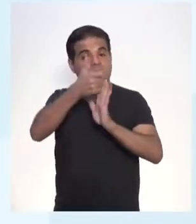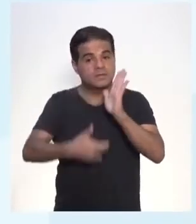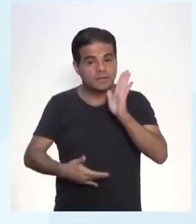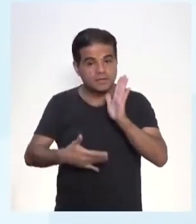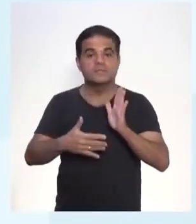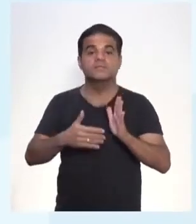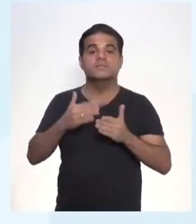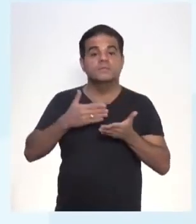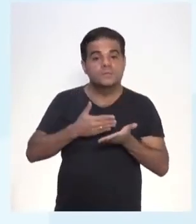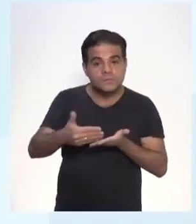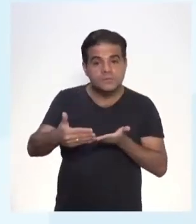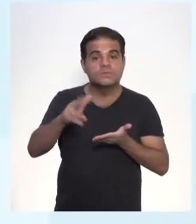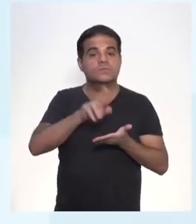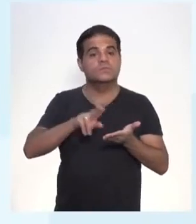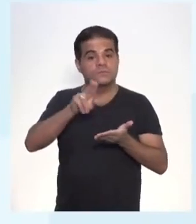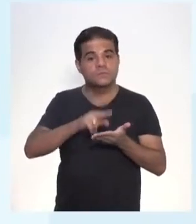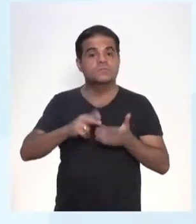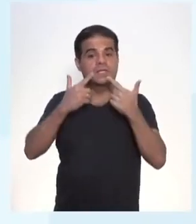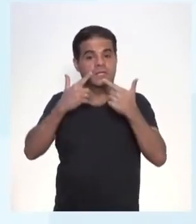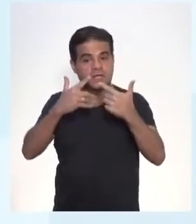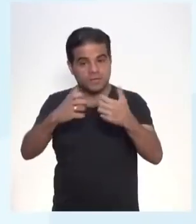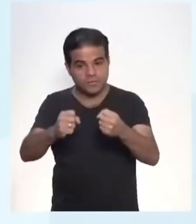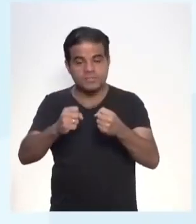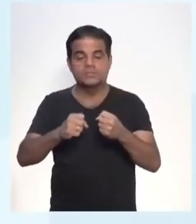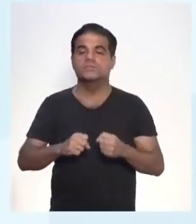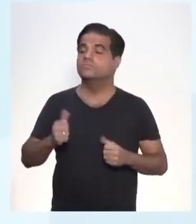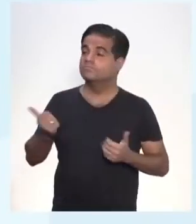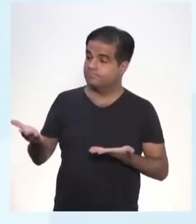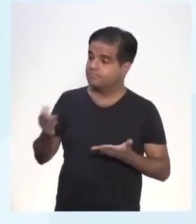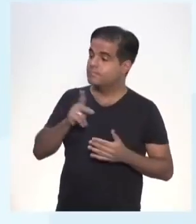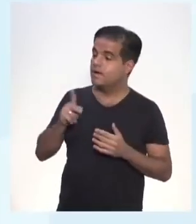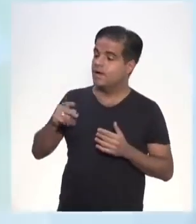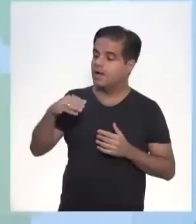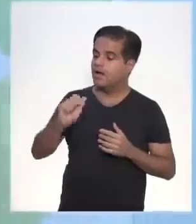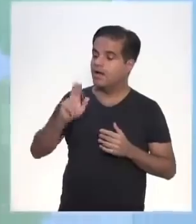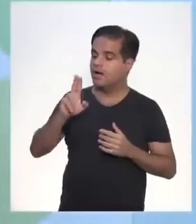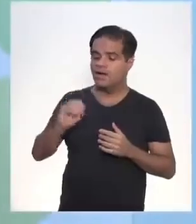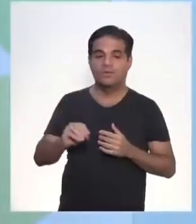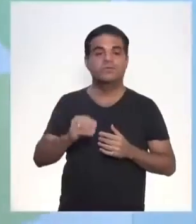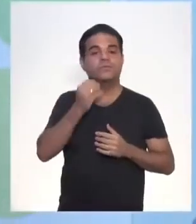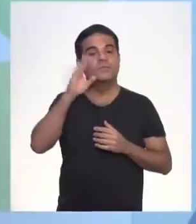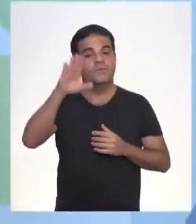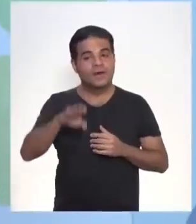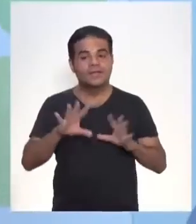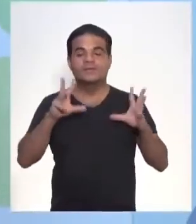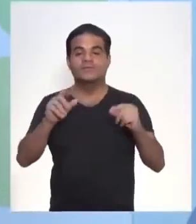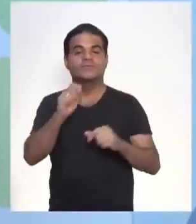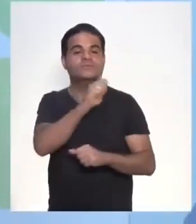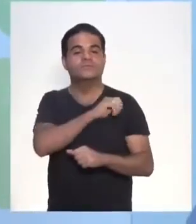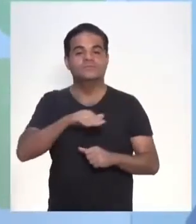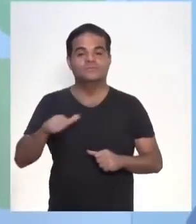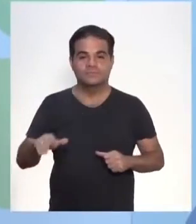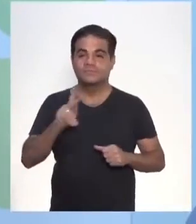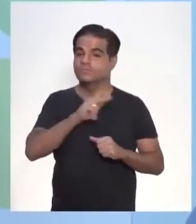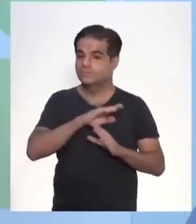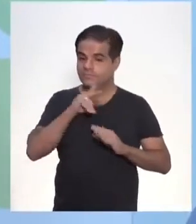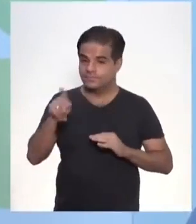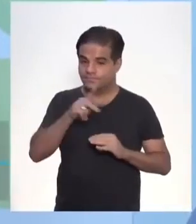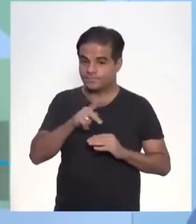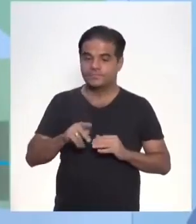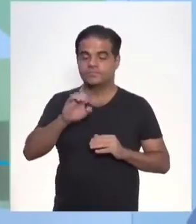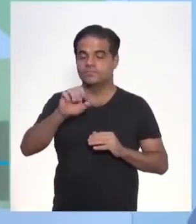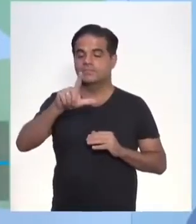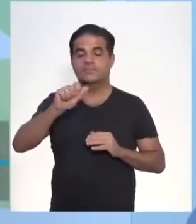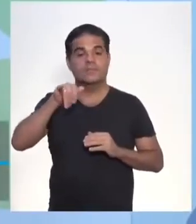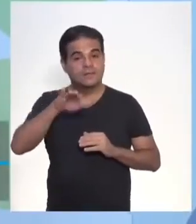descrição a partir de recursos linguísticos. Mauro? Muito bem. Boa tarde, alunos. Boa tarde, professores, professora